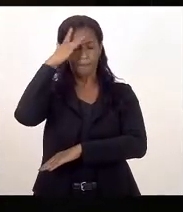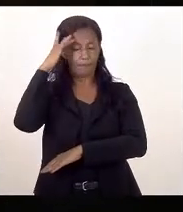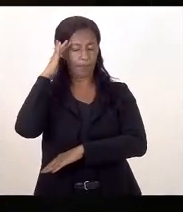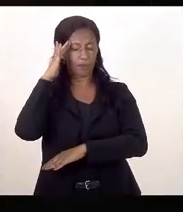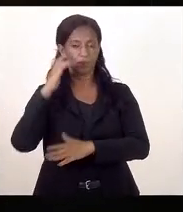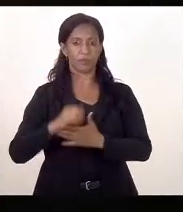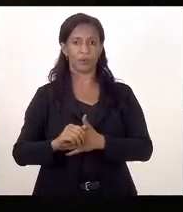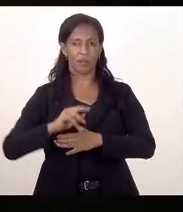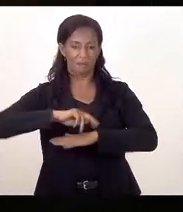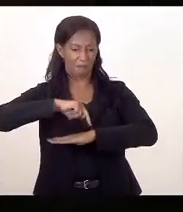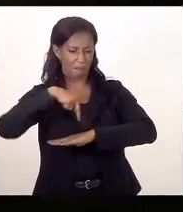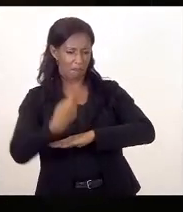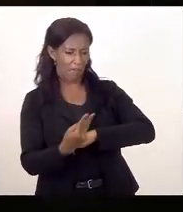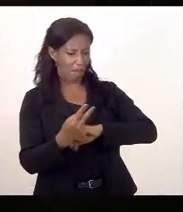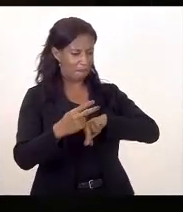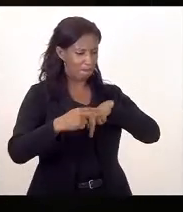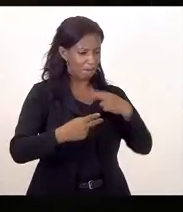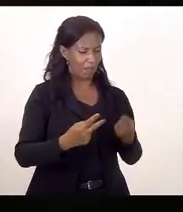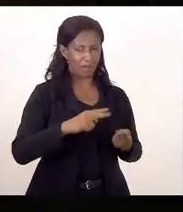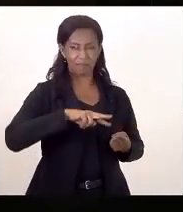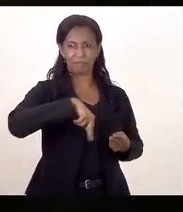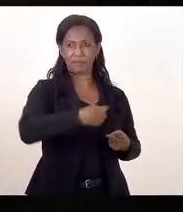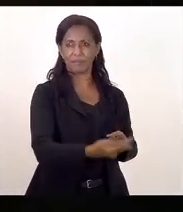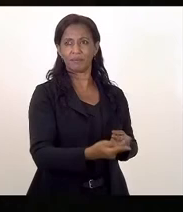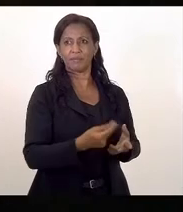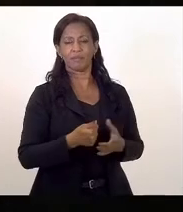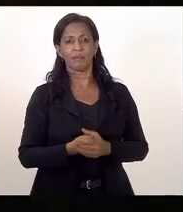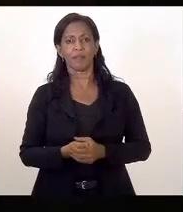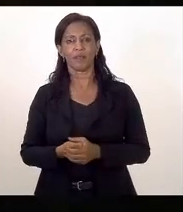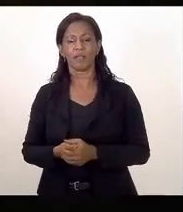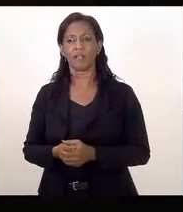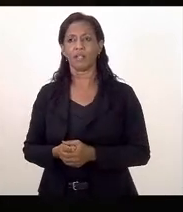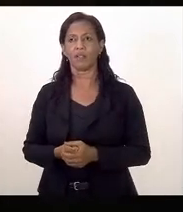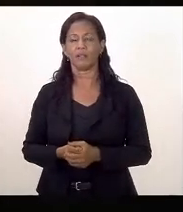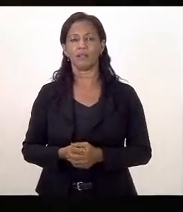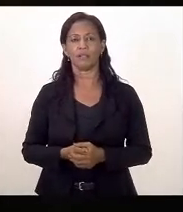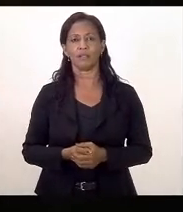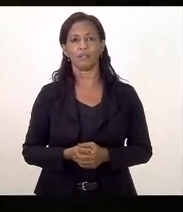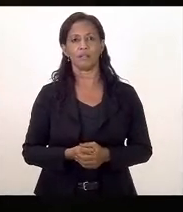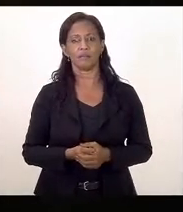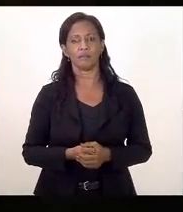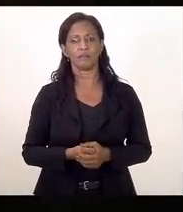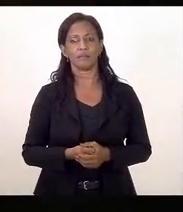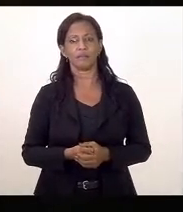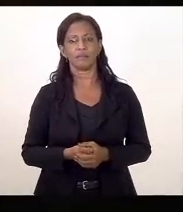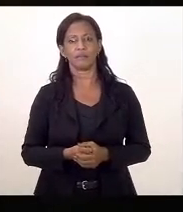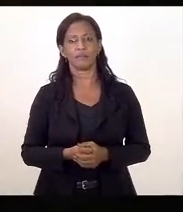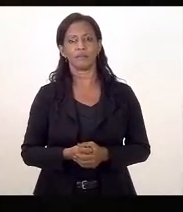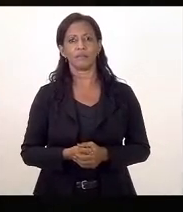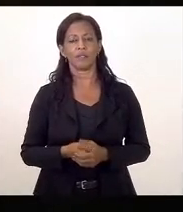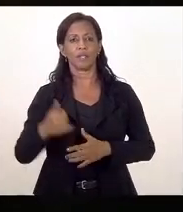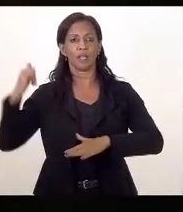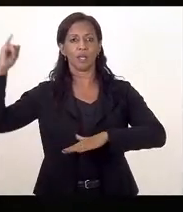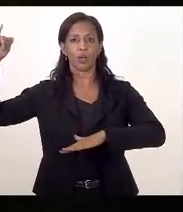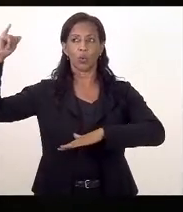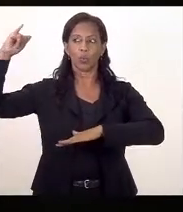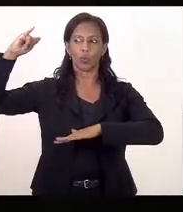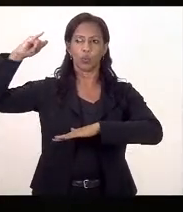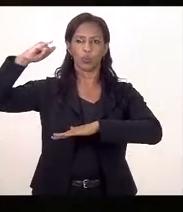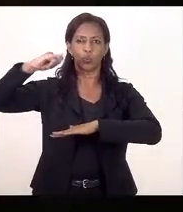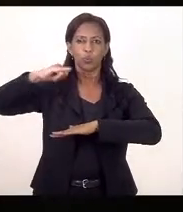caindo do avião cargueiro americano que levantou voo e eles